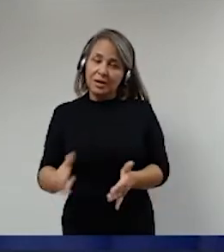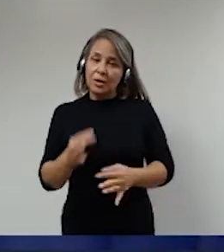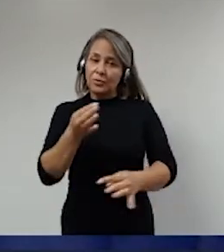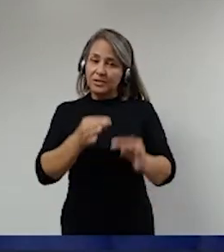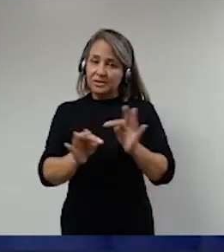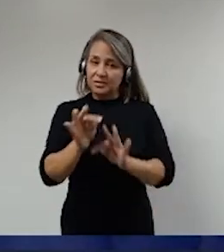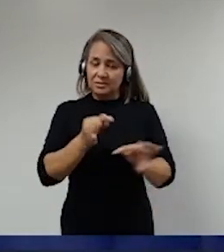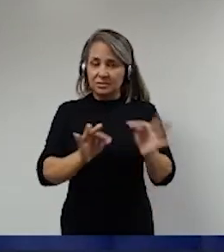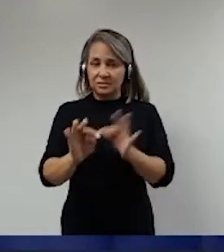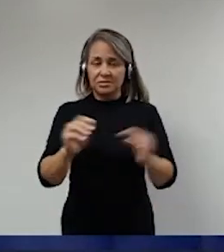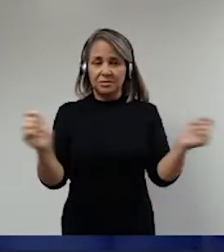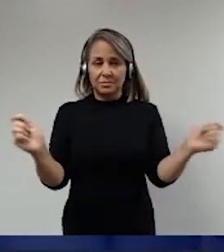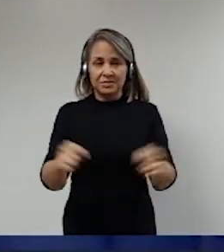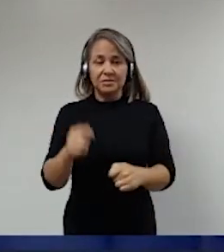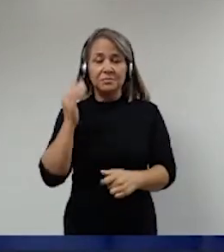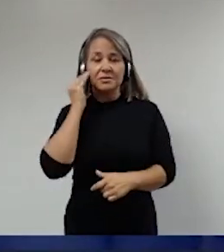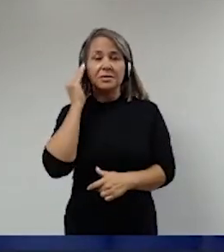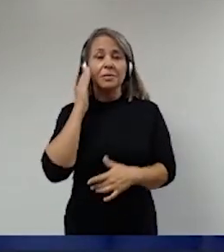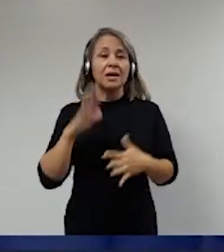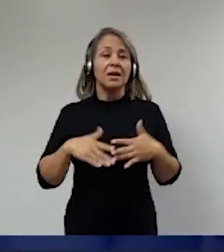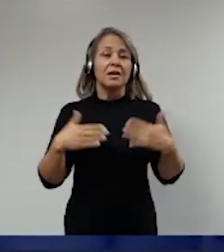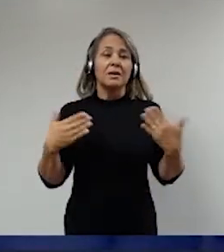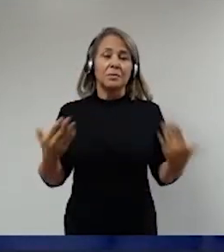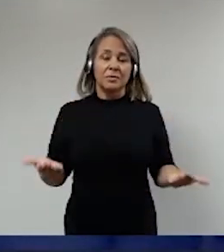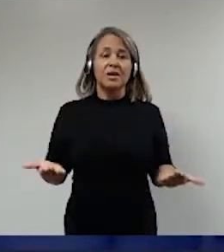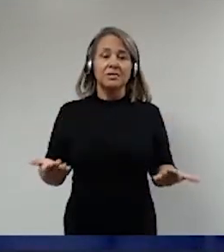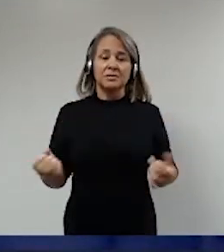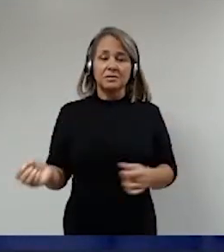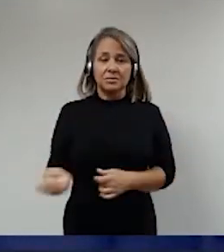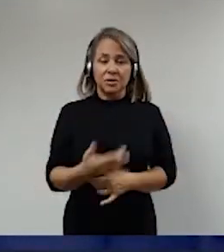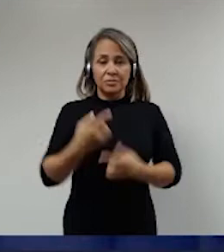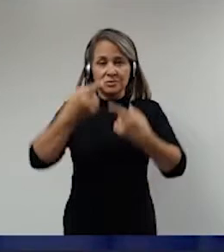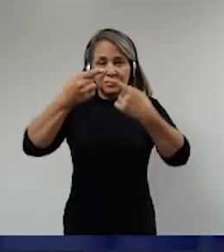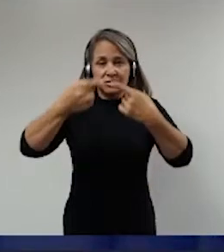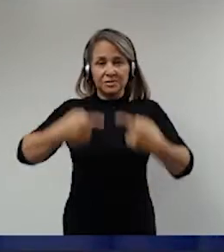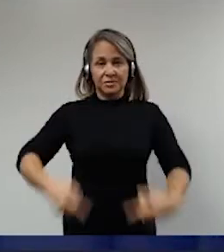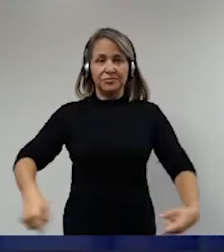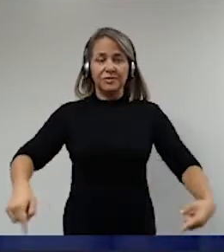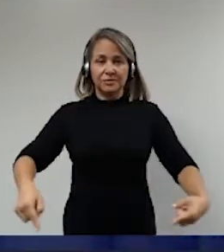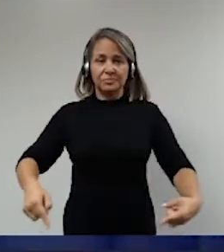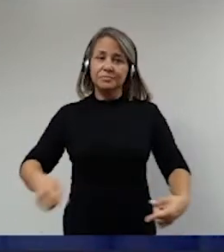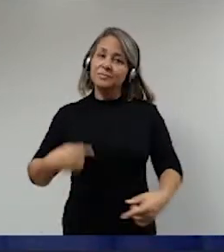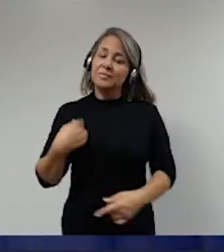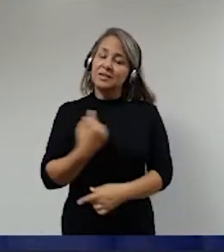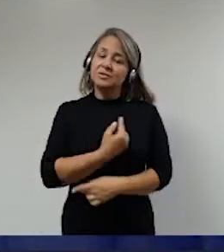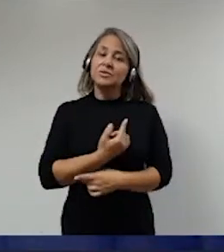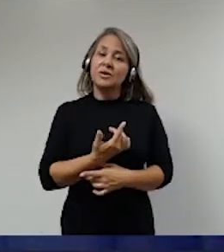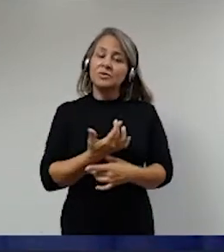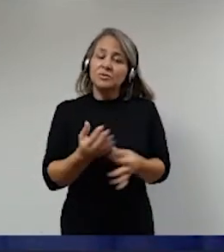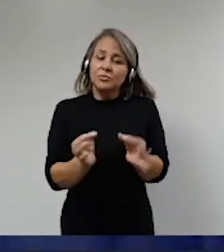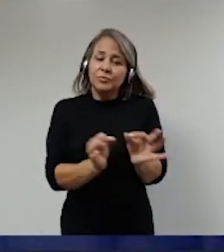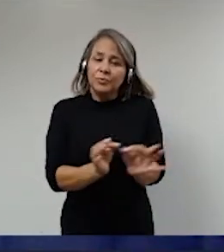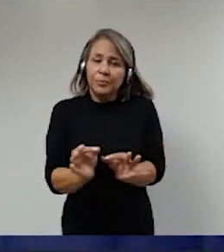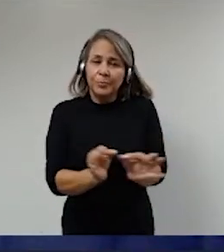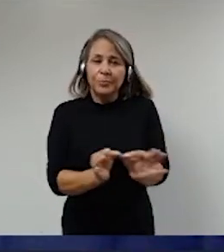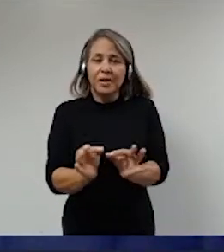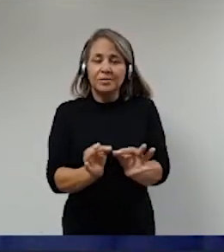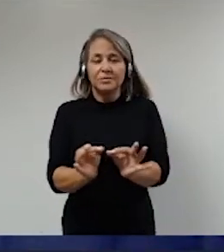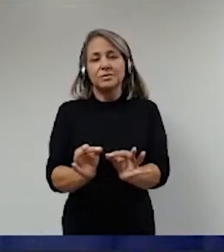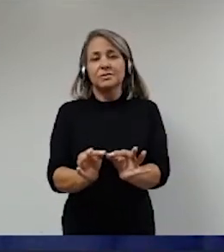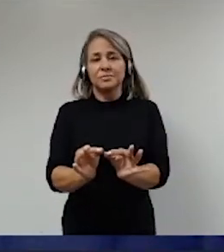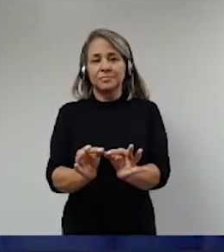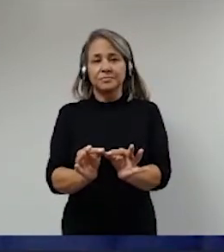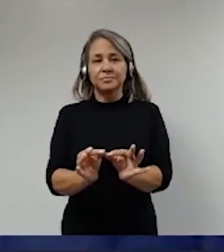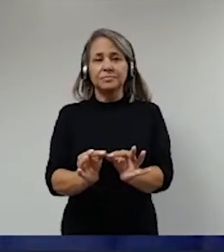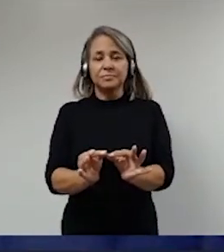ver quais são os novos desafios e os novos formatos, né,